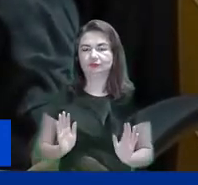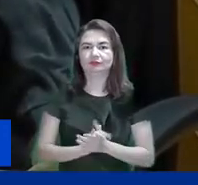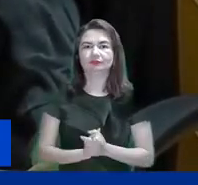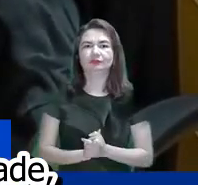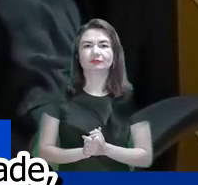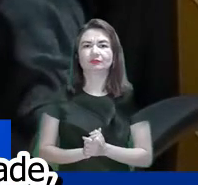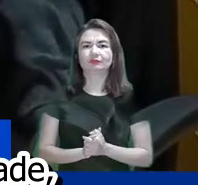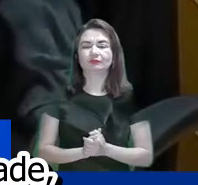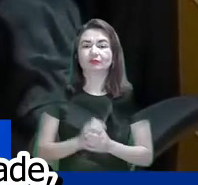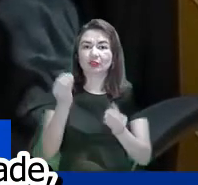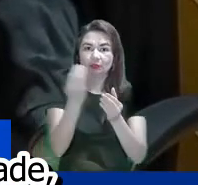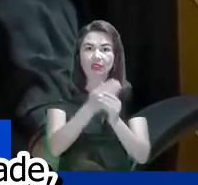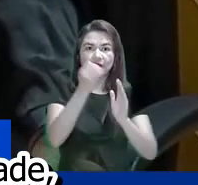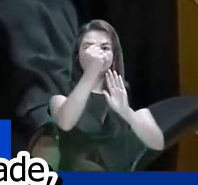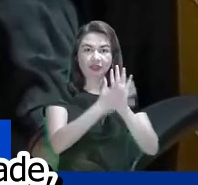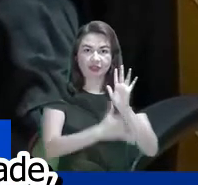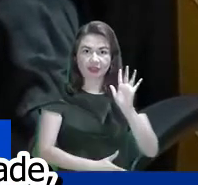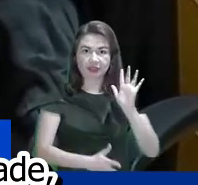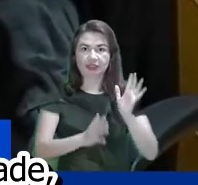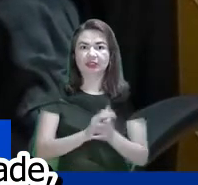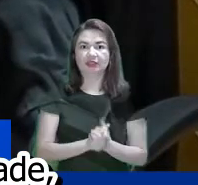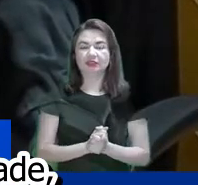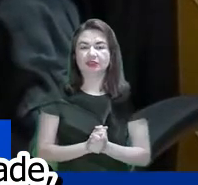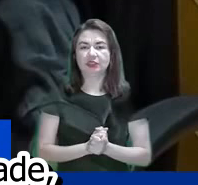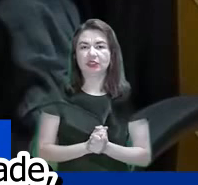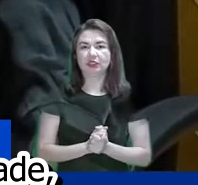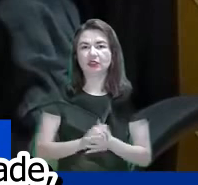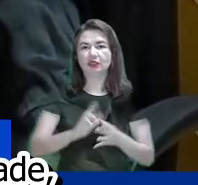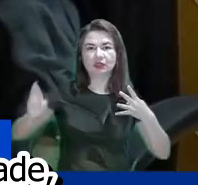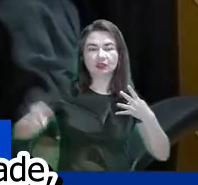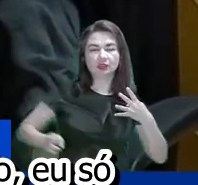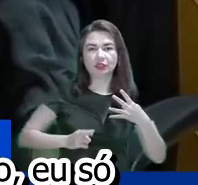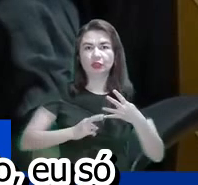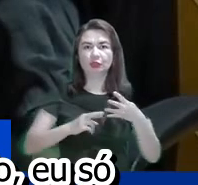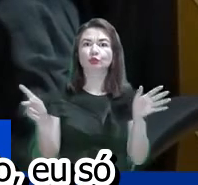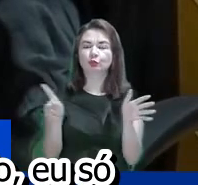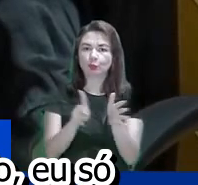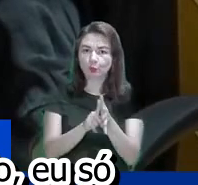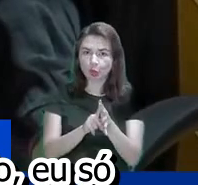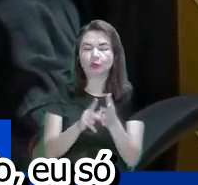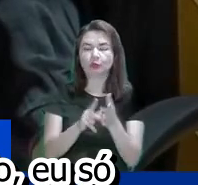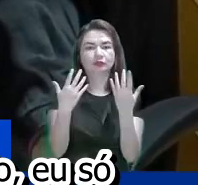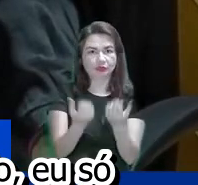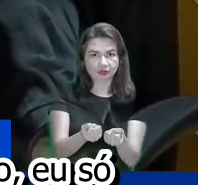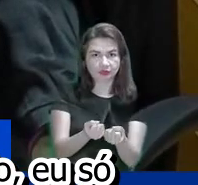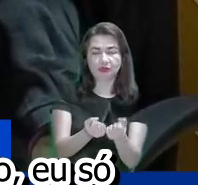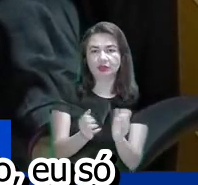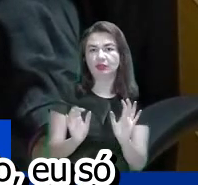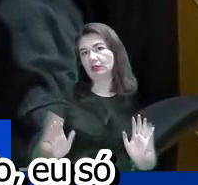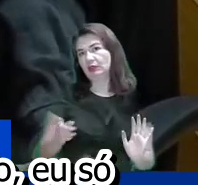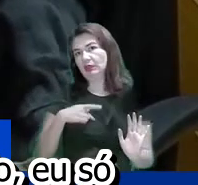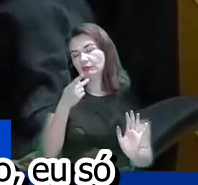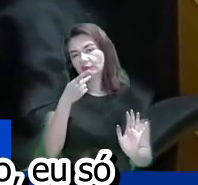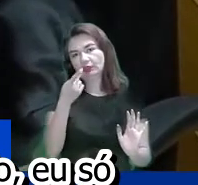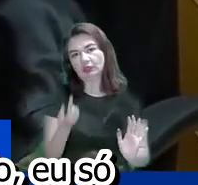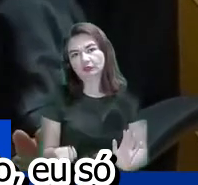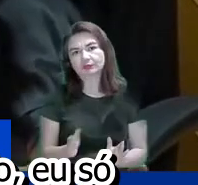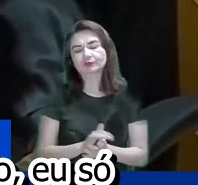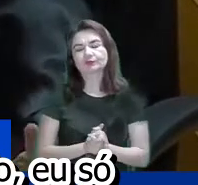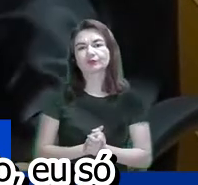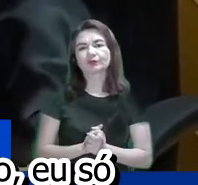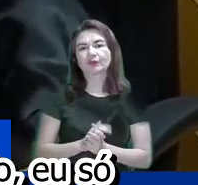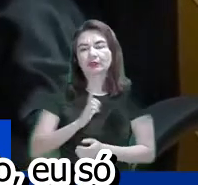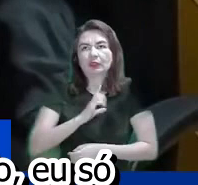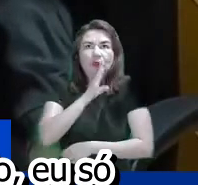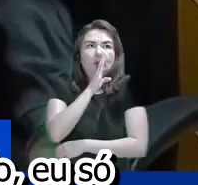Os embargos de declaração, a gente sabe, é um tipo recursal que tem esses requisitos próprios de admissibilidade. Não adianta eu dizer que há uma